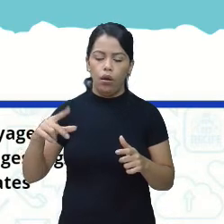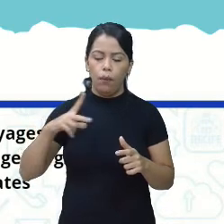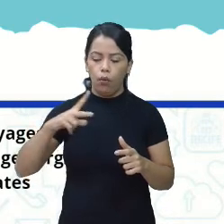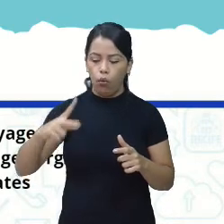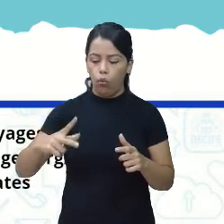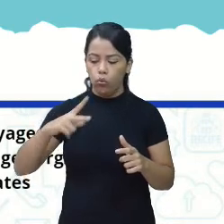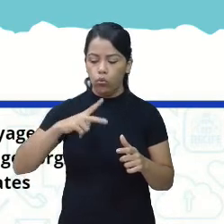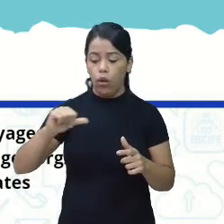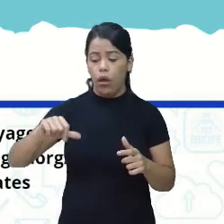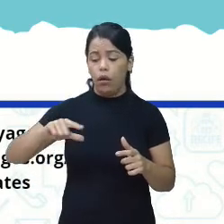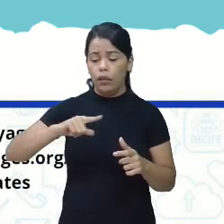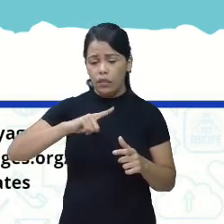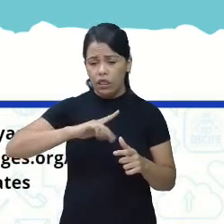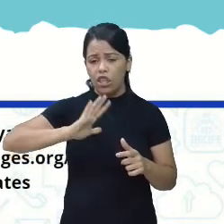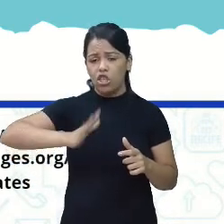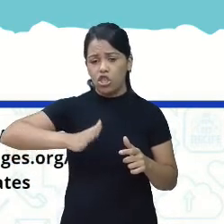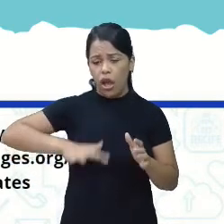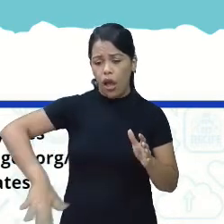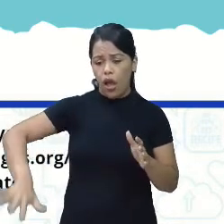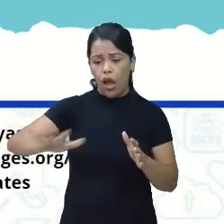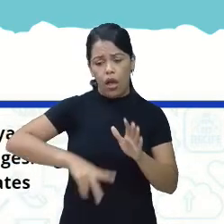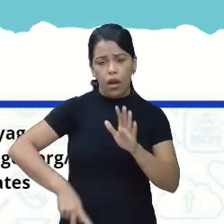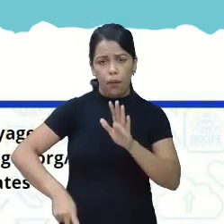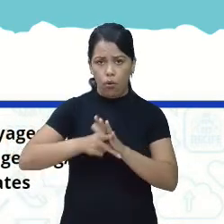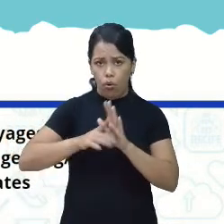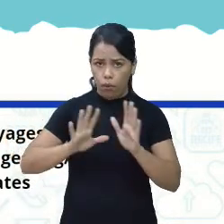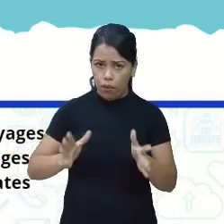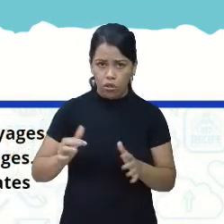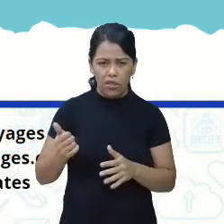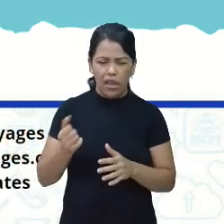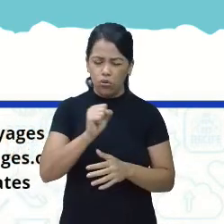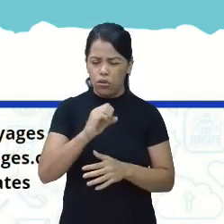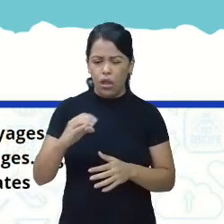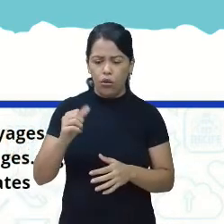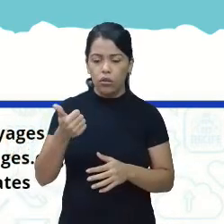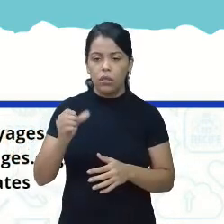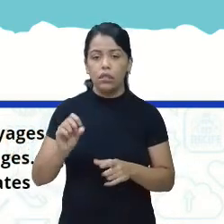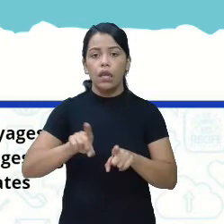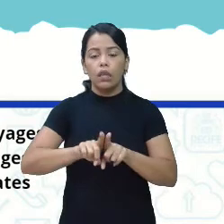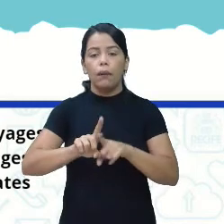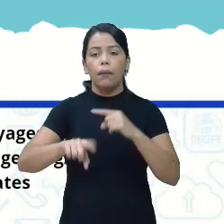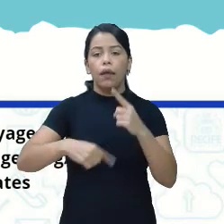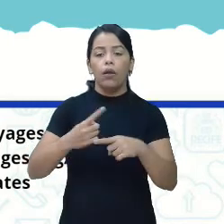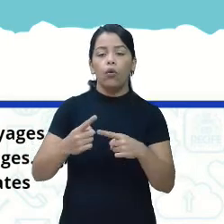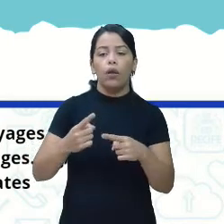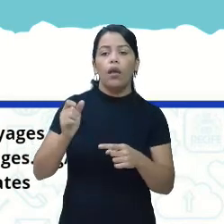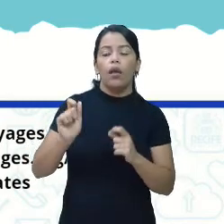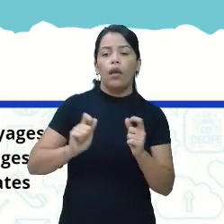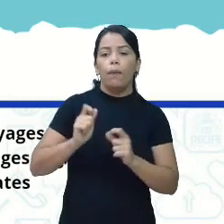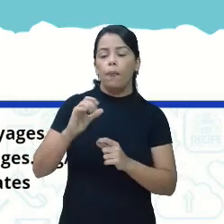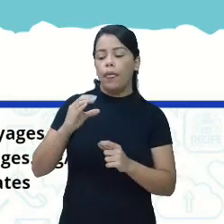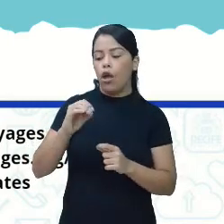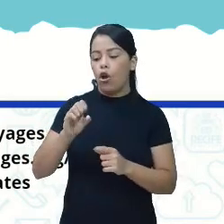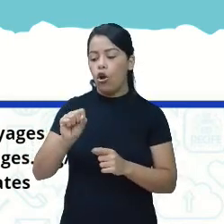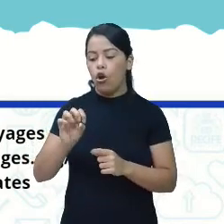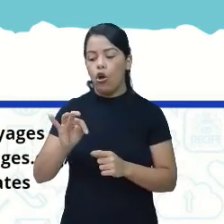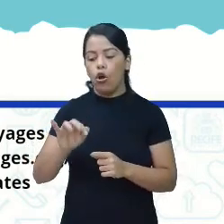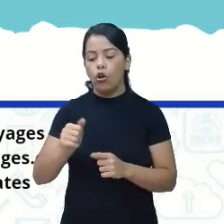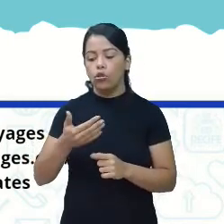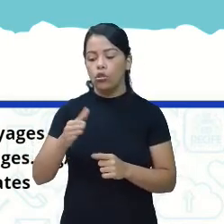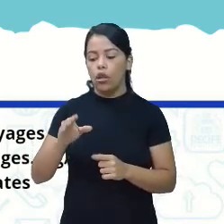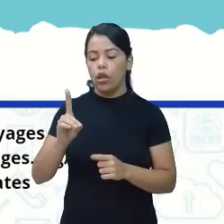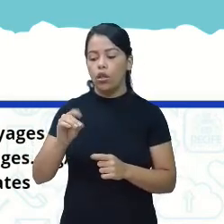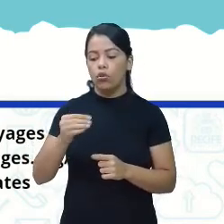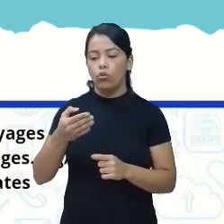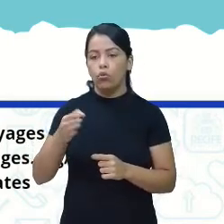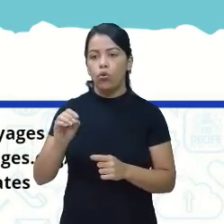século XVI, tá? A gente tem depois aí a Costa do Ouro, né, de onde saíam sujeitos escravizados do Golfo de Benin